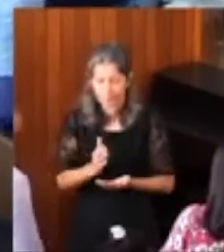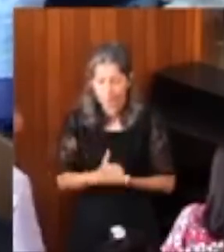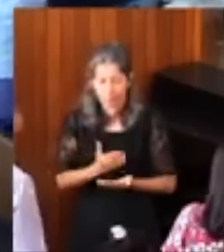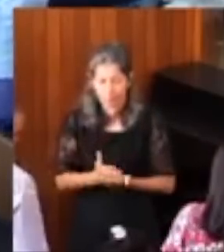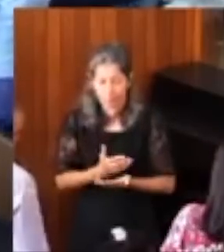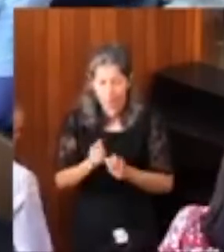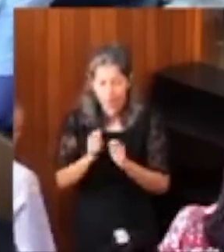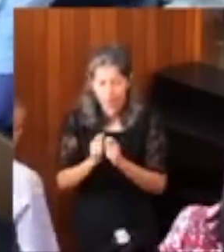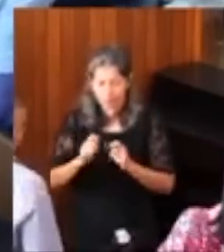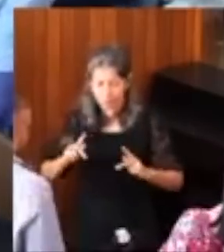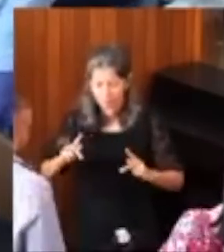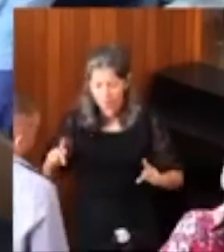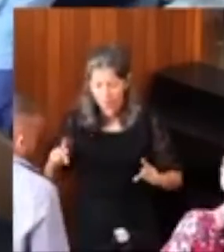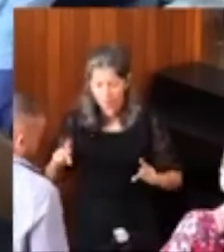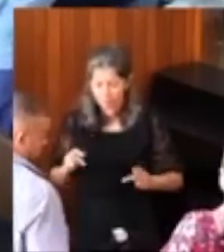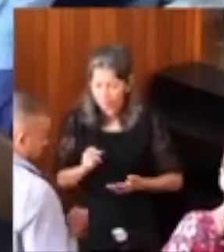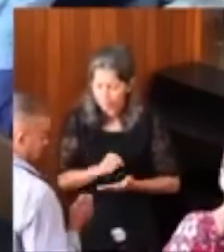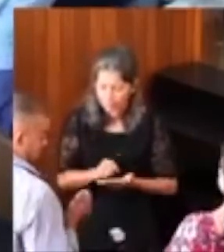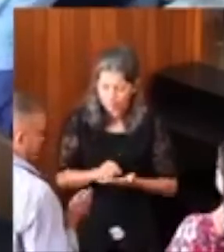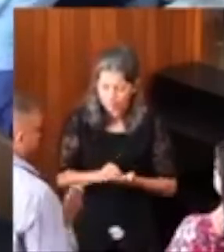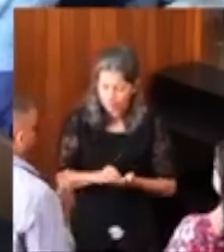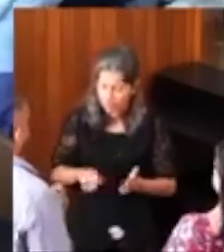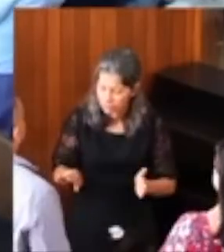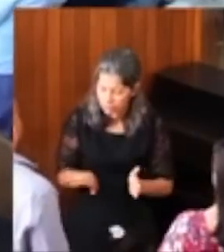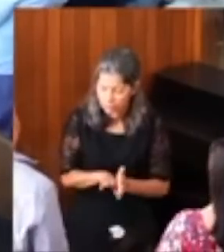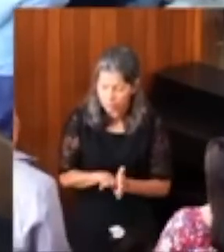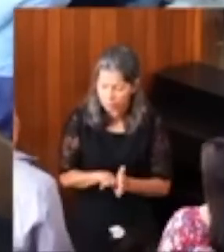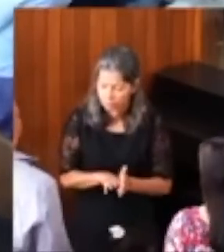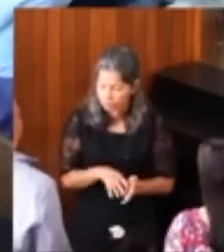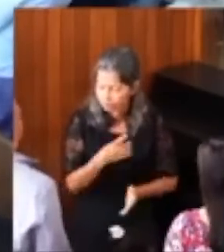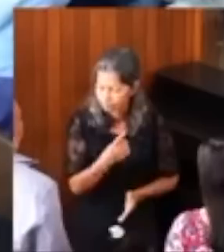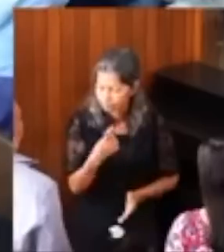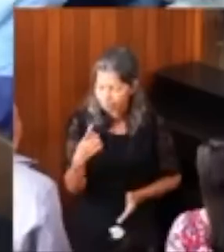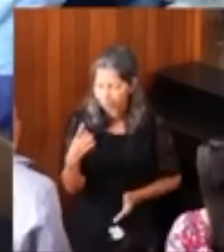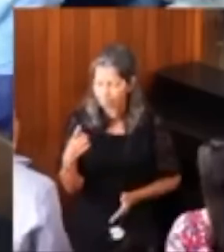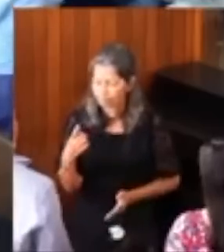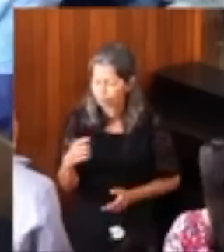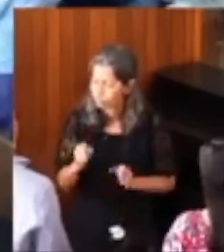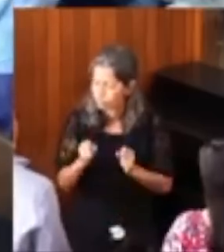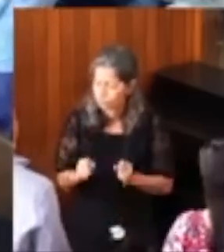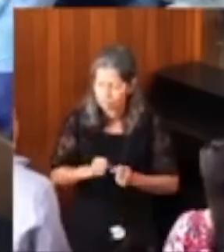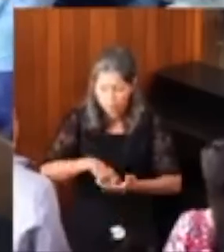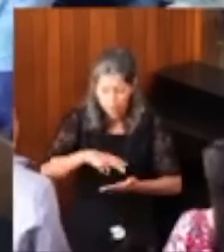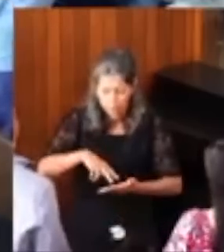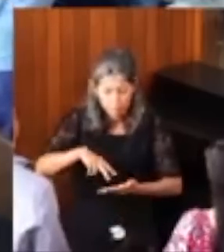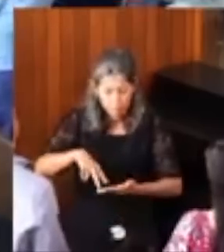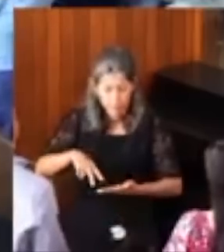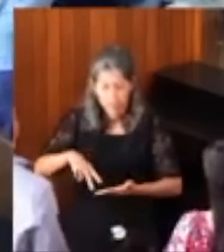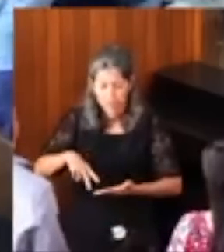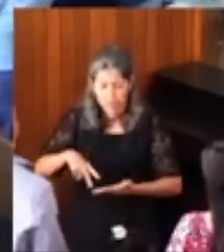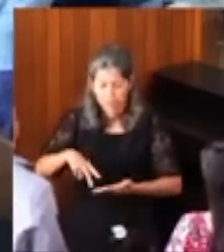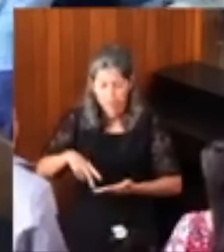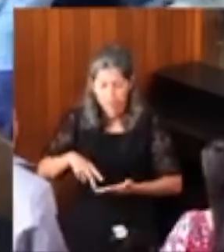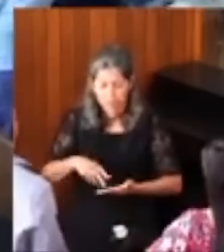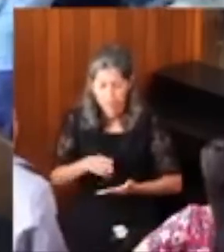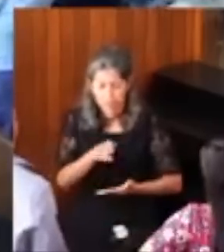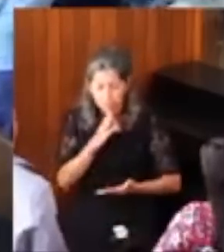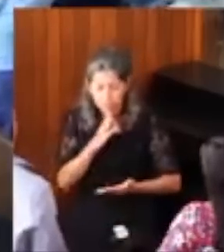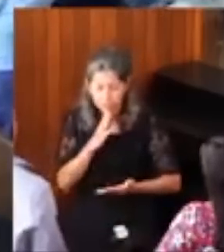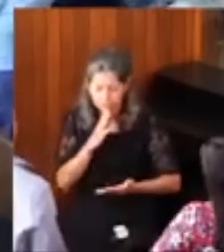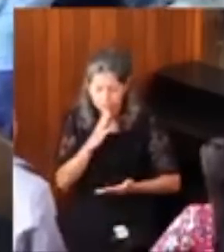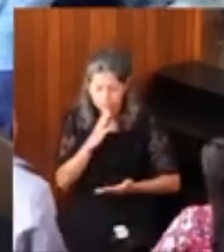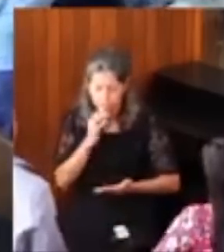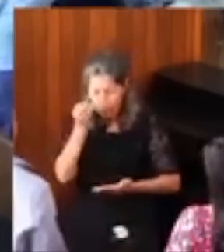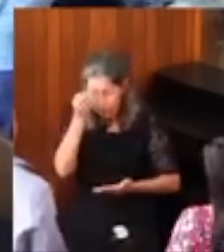nós. Obrigado pelas revelações que encontramos ali, pela esperança que nós temos nessas páginas, e